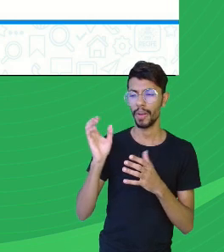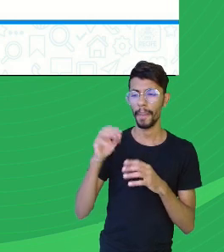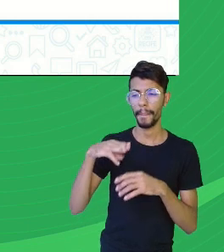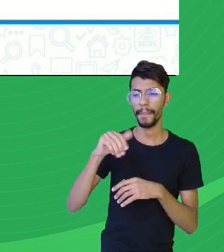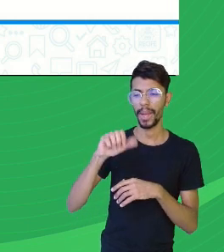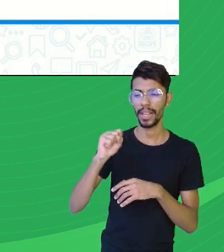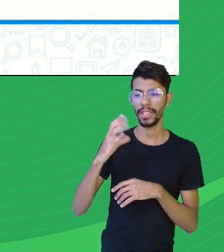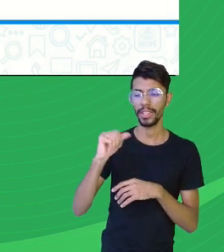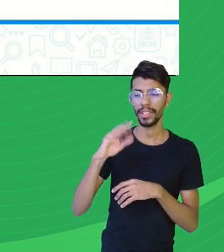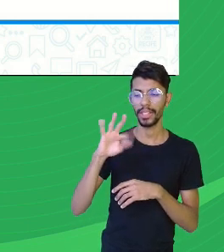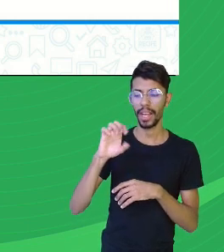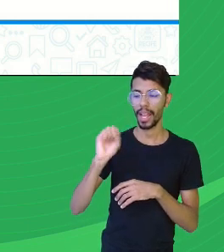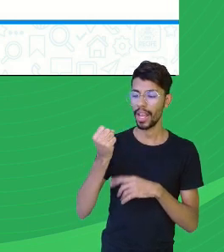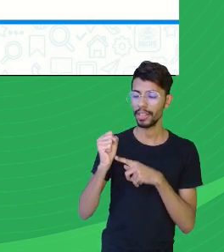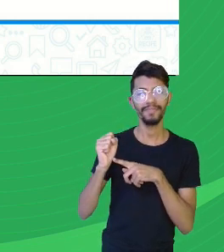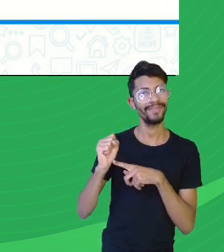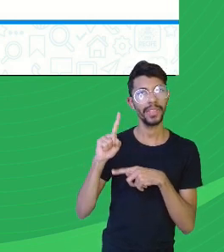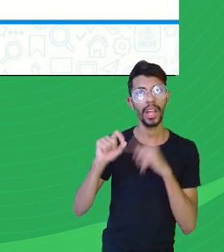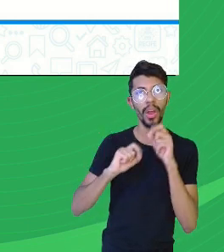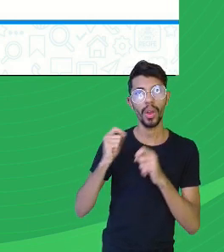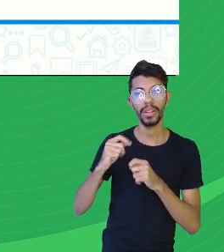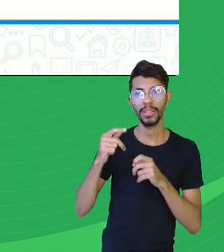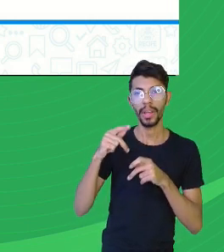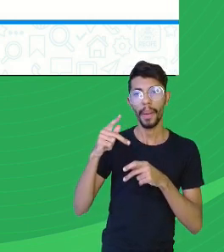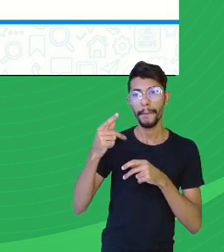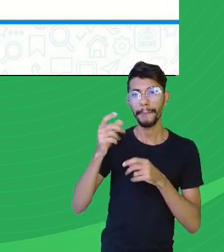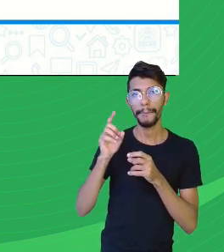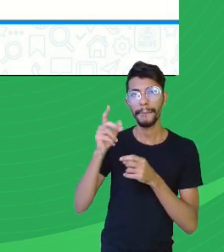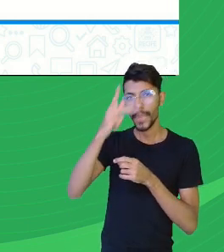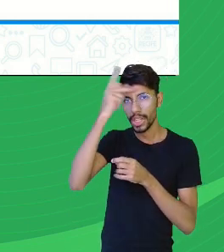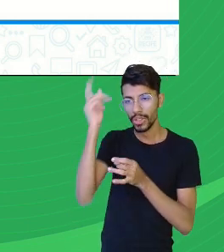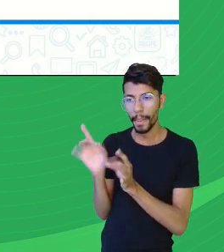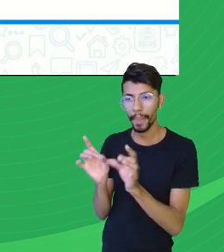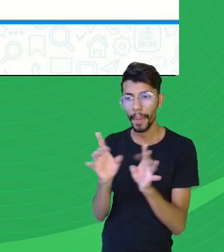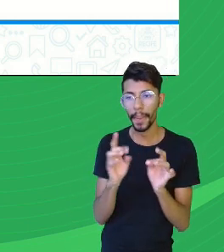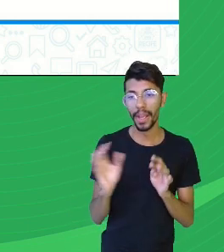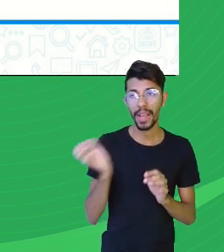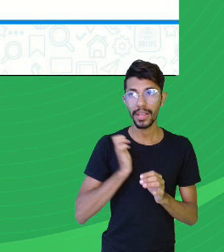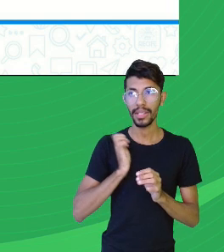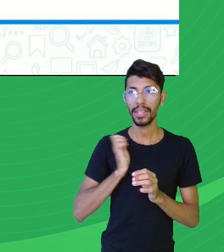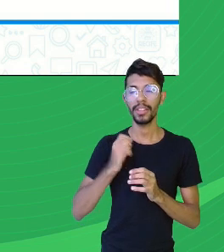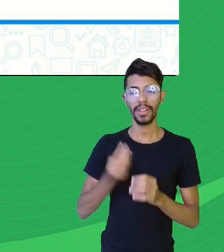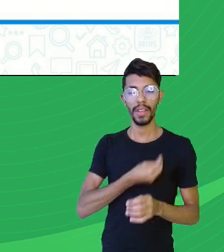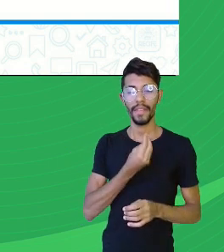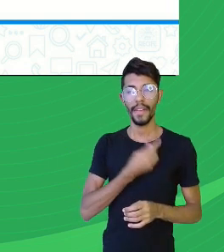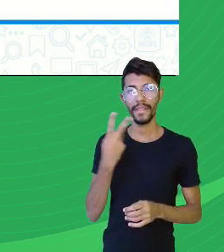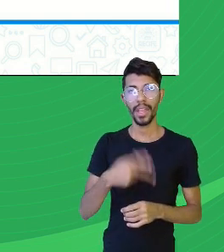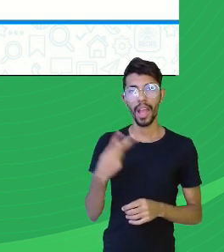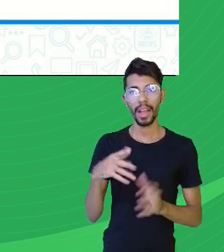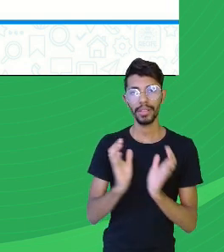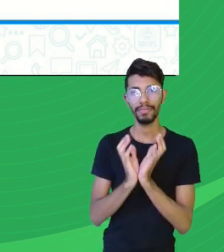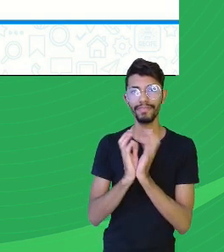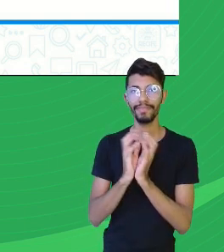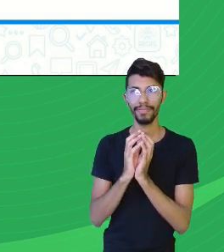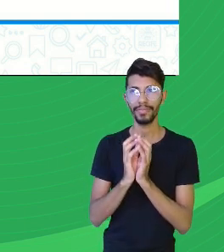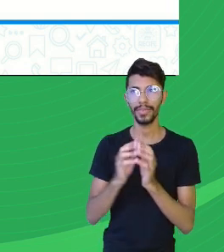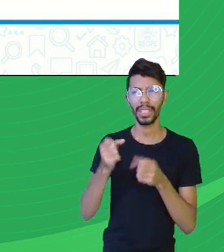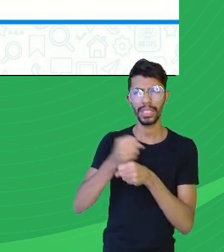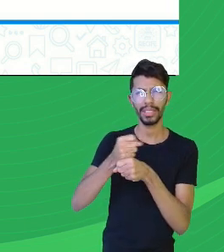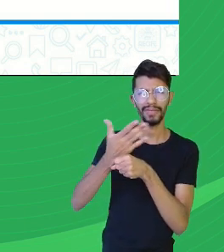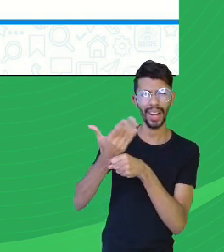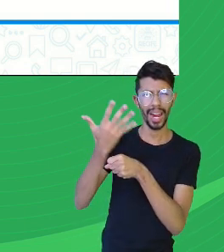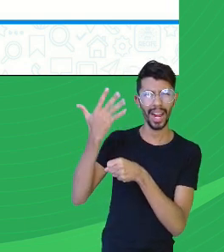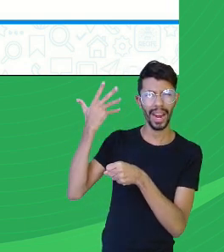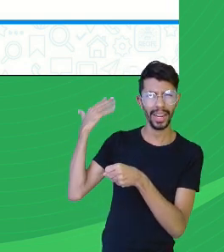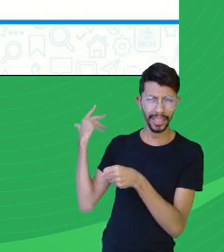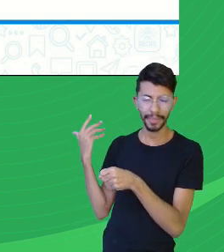comerciantes portugueses que habitavam aqui a nossa cidade na época, né? Isso há muitos anos atrás. O